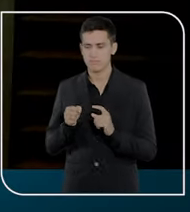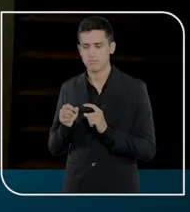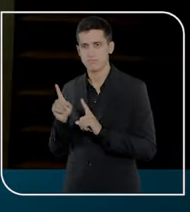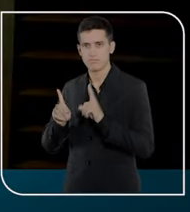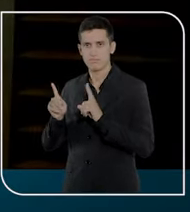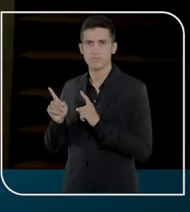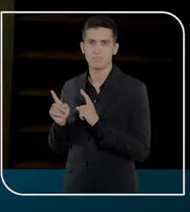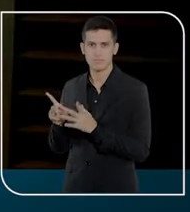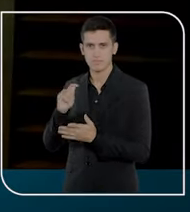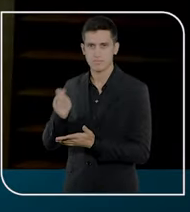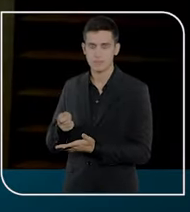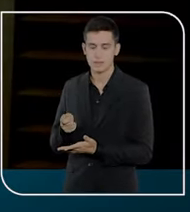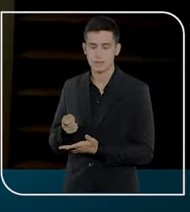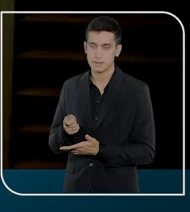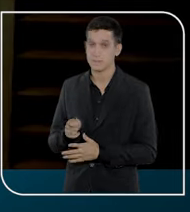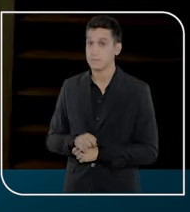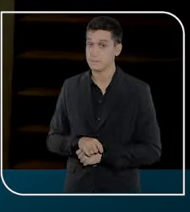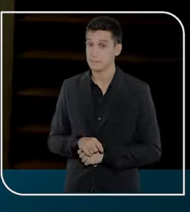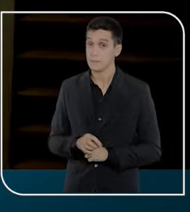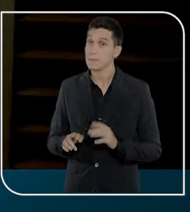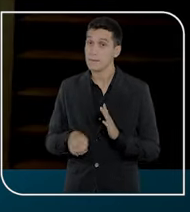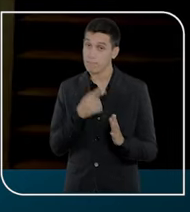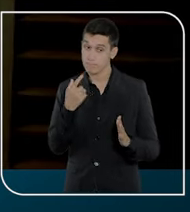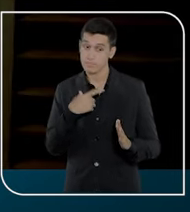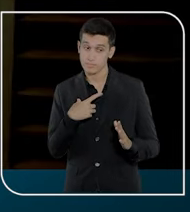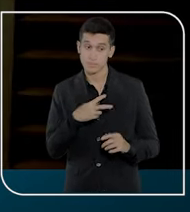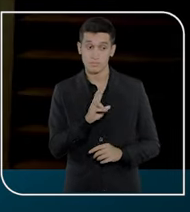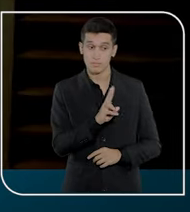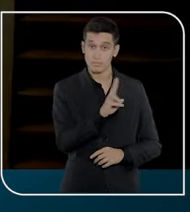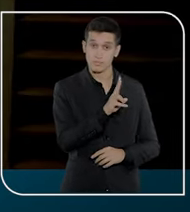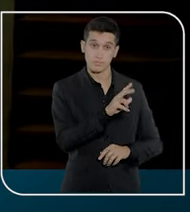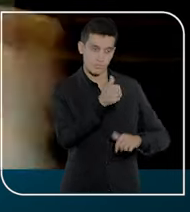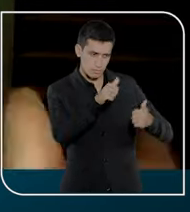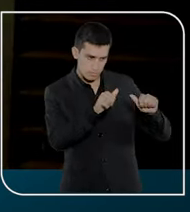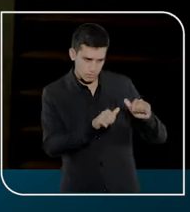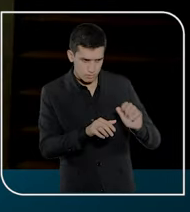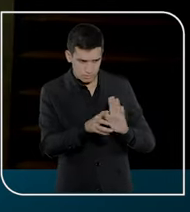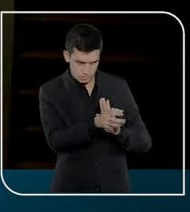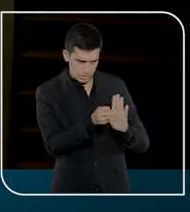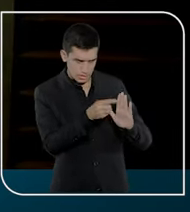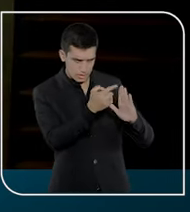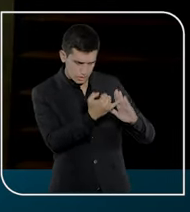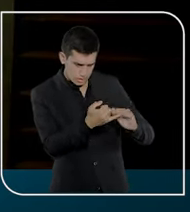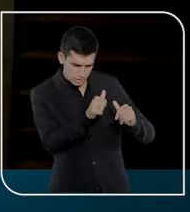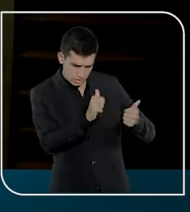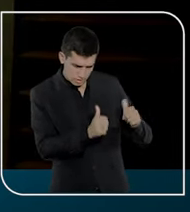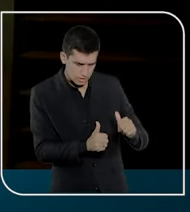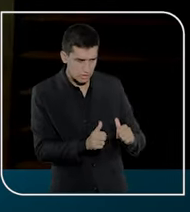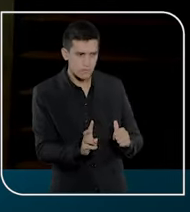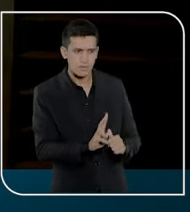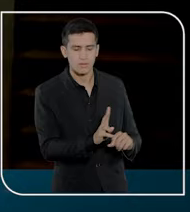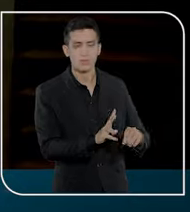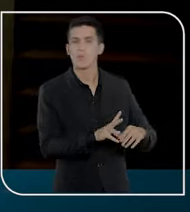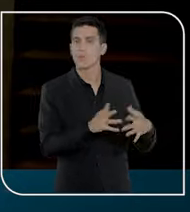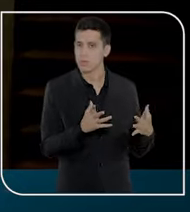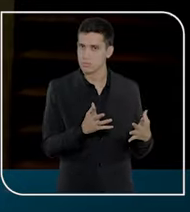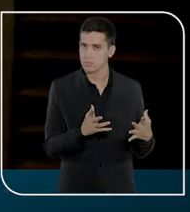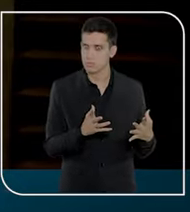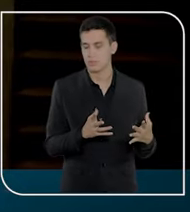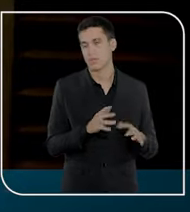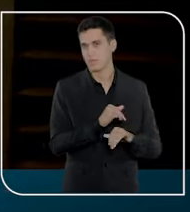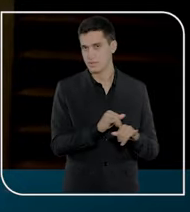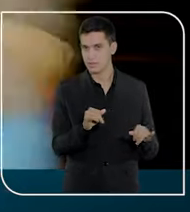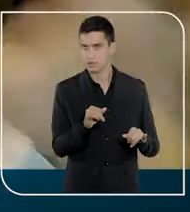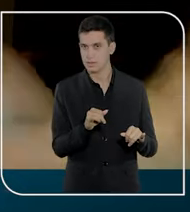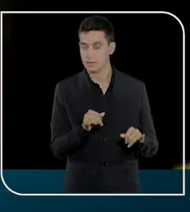Olha, primeiro você tem o valor da avaliação do bem. Então, se você vai adjudicar esse bem, é aquilo que a gente estava até falando